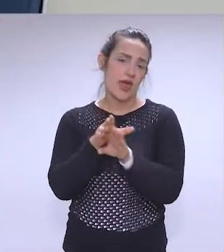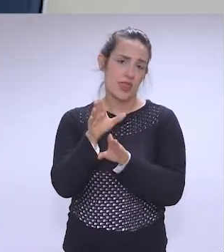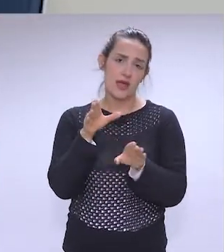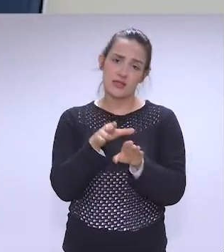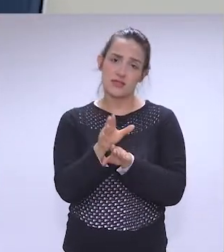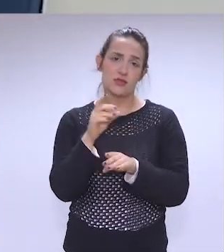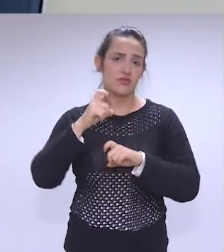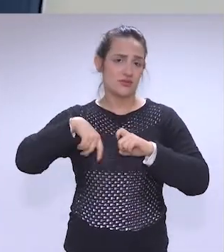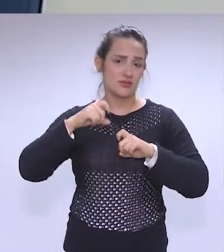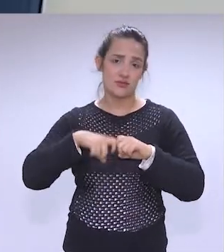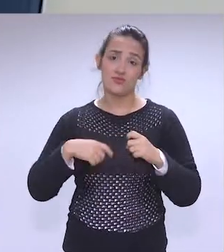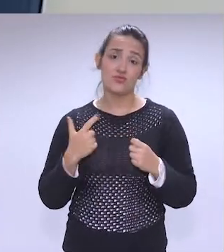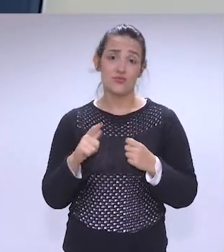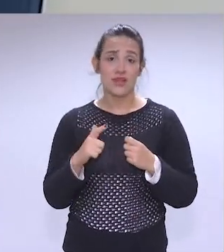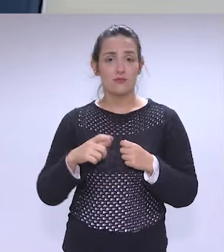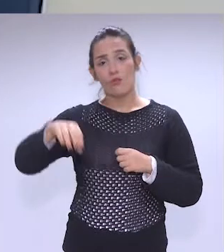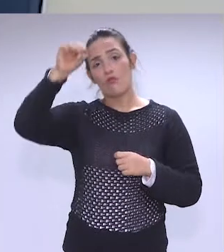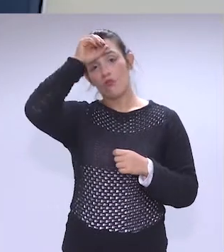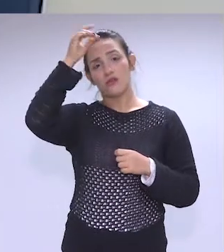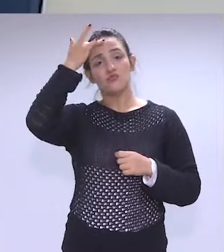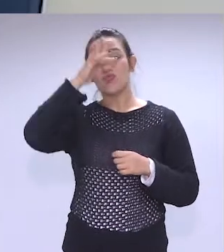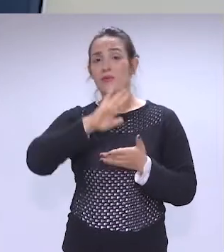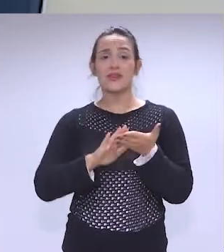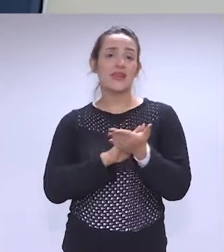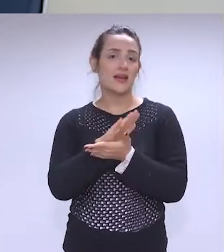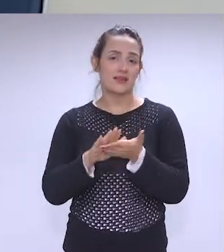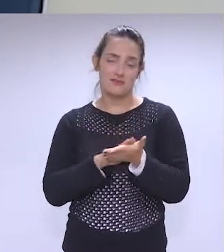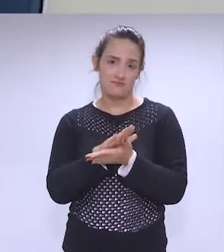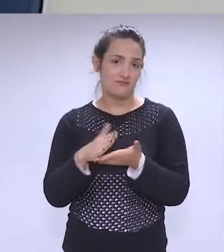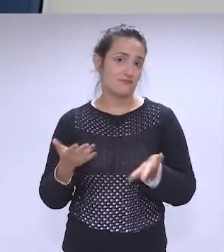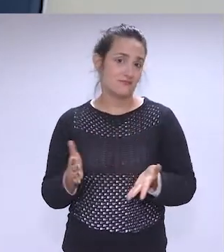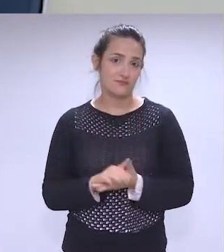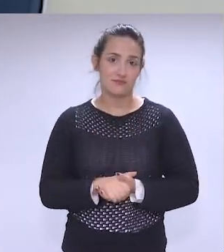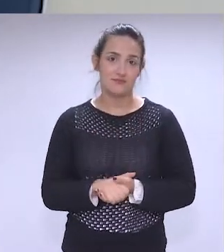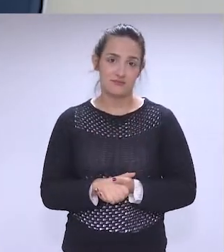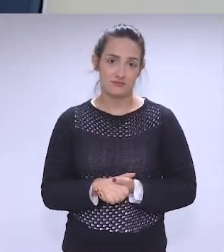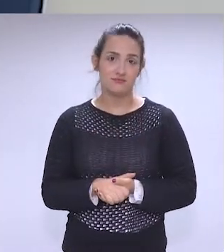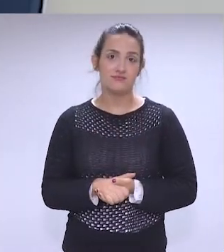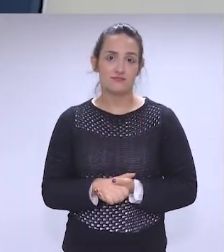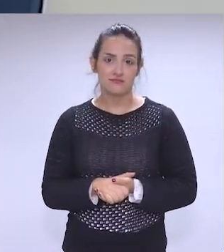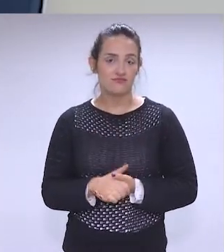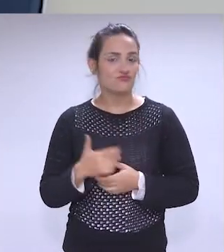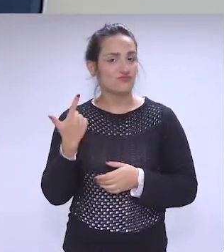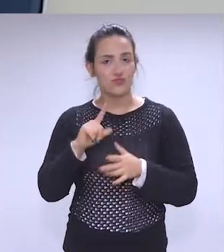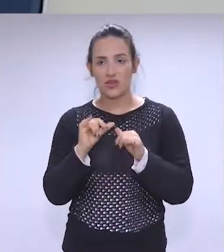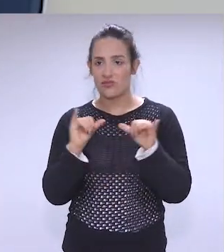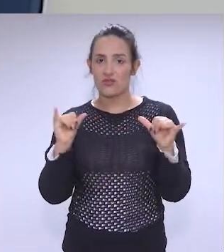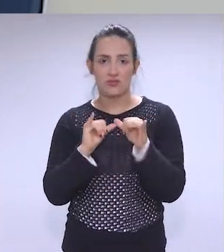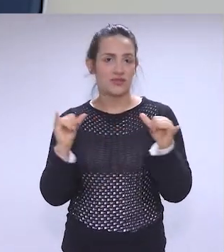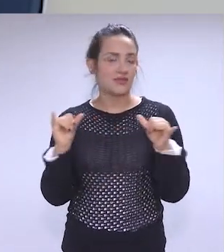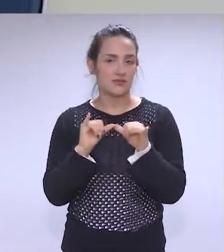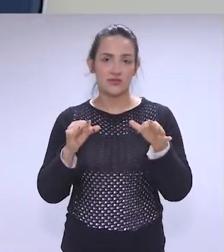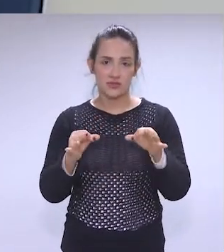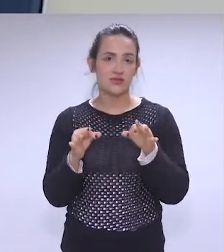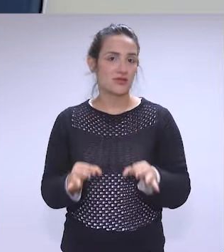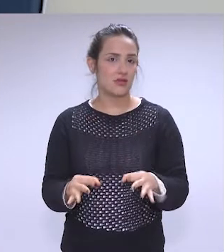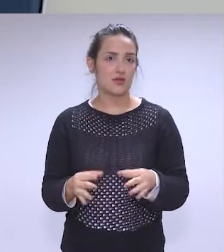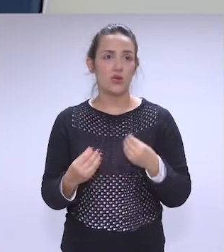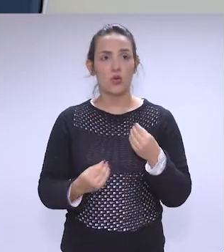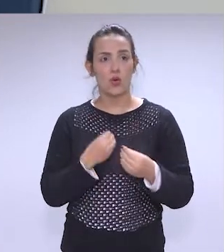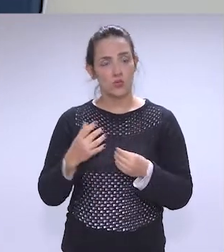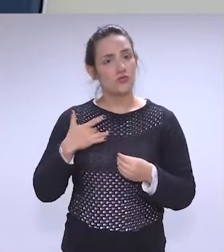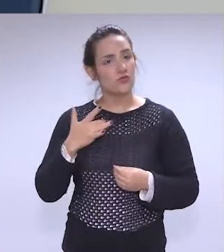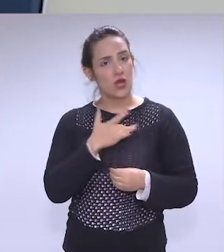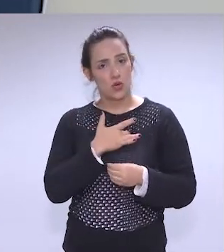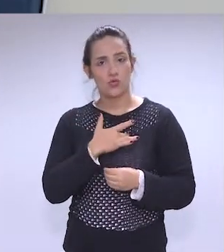reprodutiva. Então, esses meninos têm dificuldade de encontrar informação confiável sobre saúde